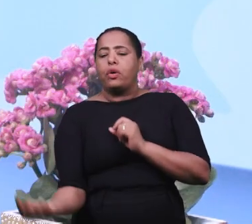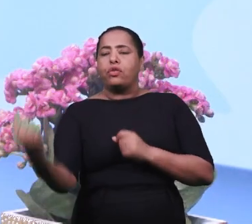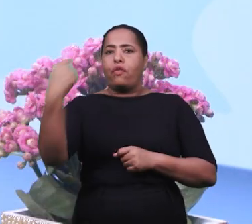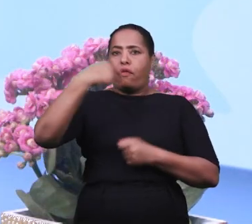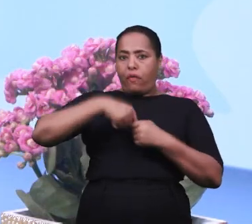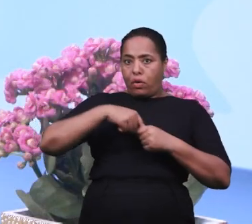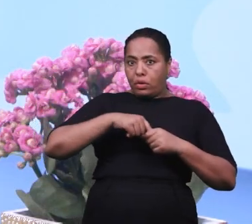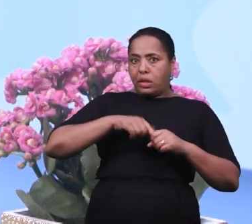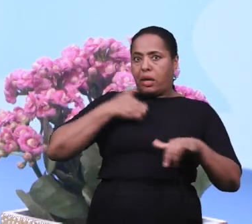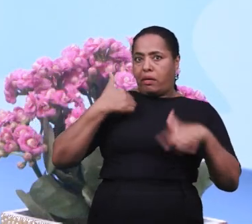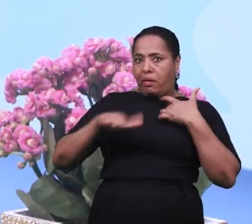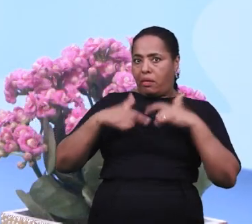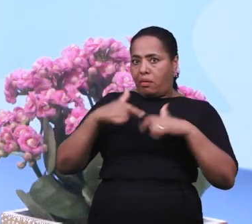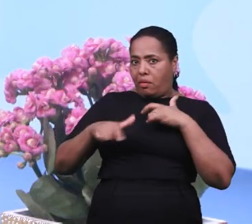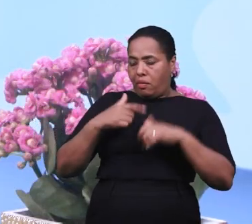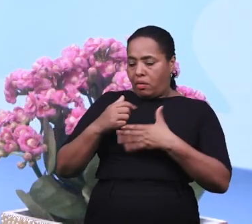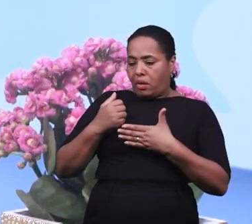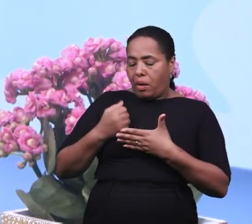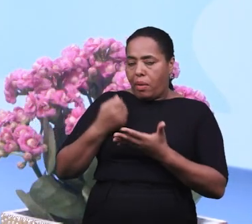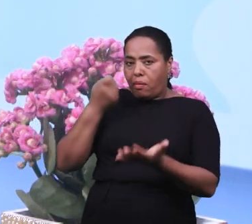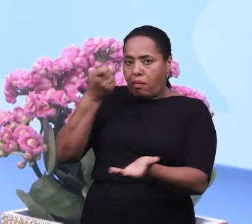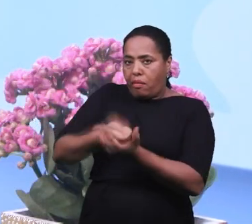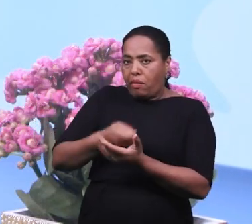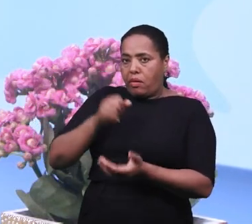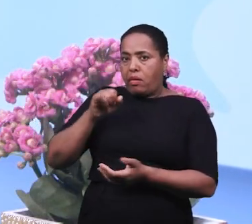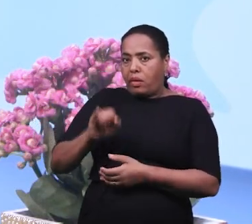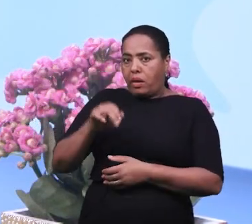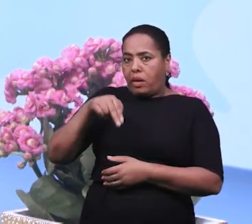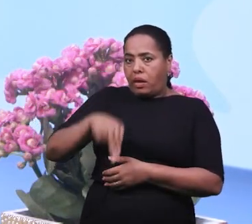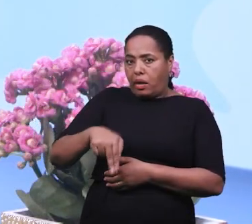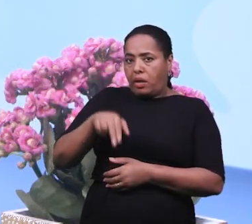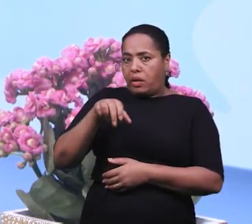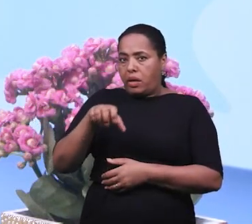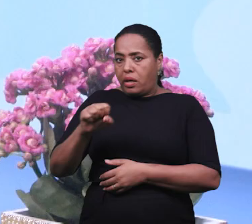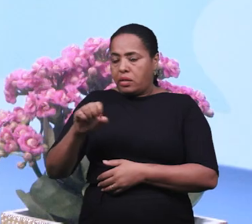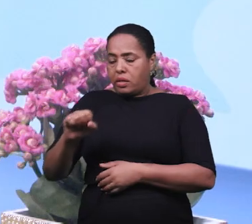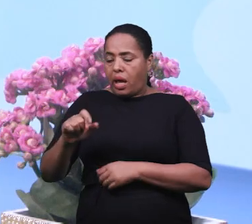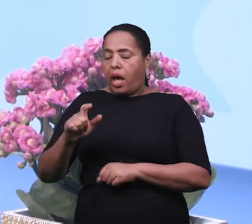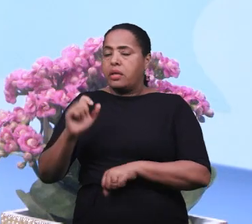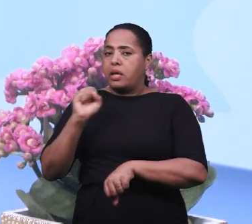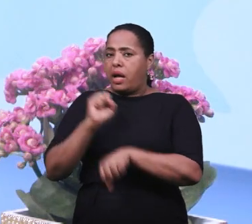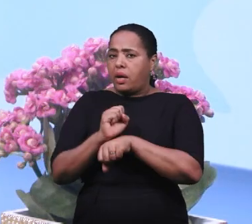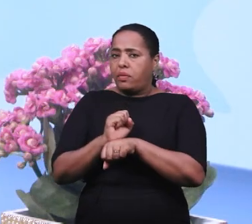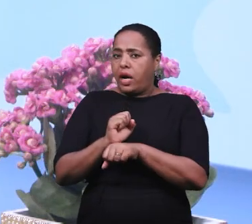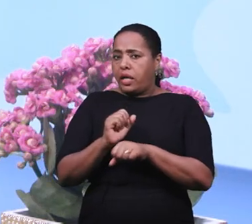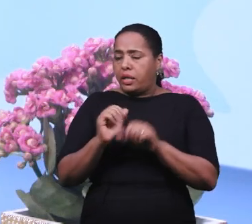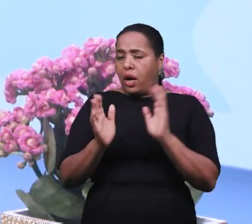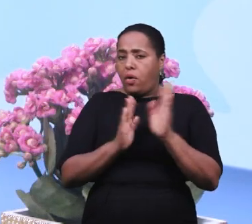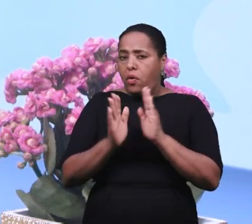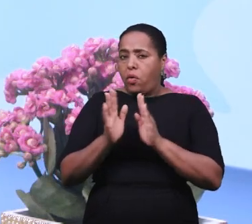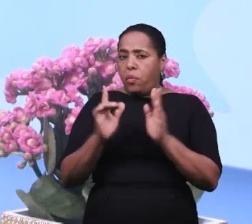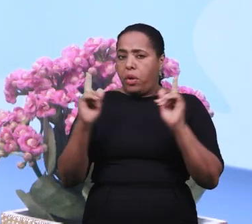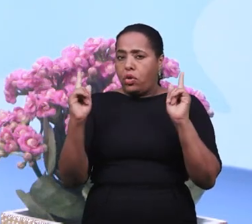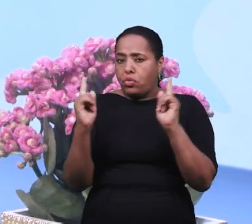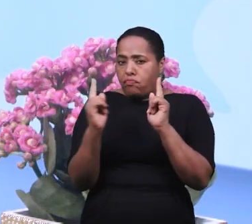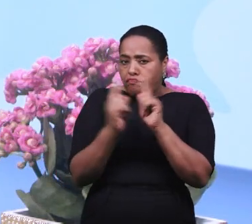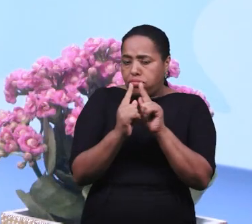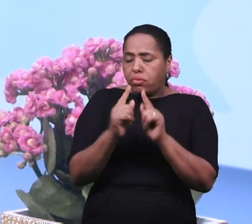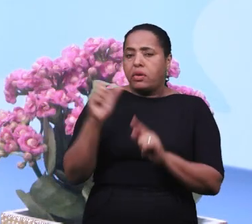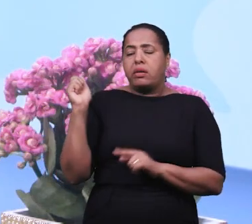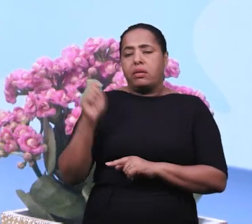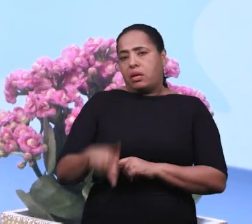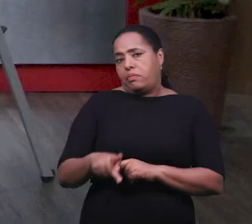trabalho, isso contribuindo para o INSS, e esperar o tempo mínimo e se aposentar, e ter 2 aposentadorias, o que é muito